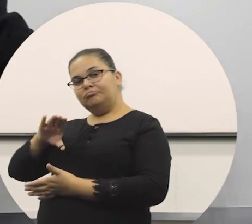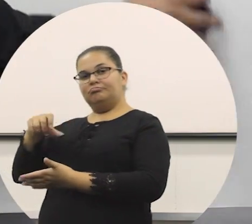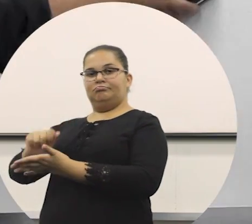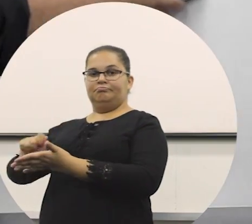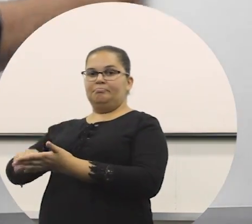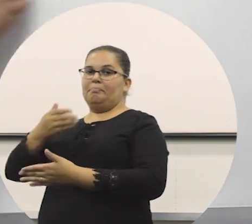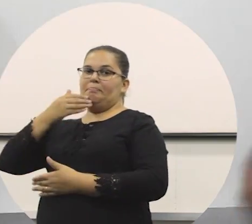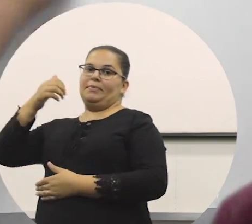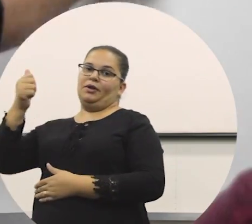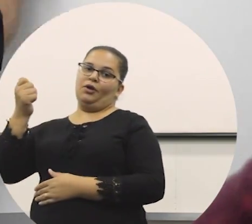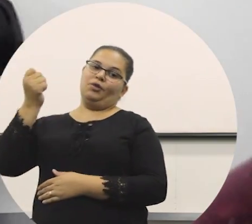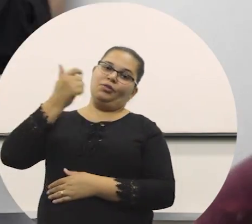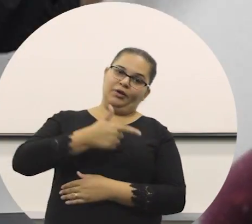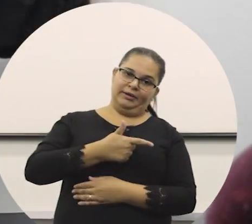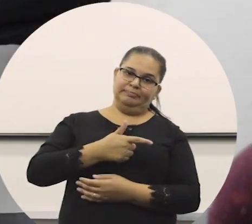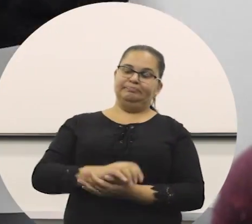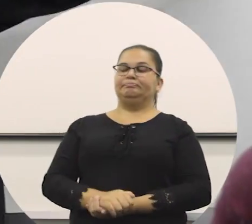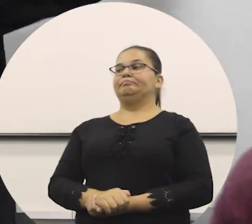Tá? Muito bem.